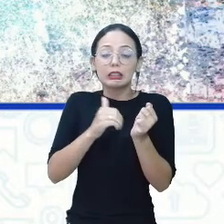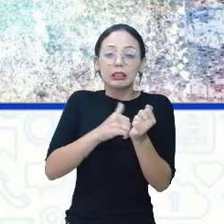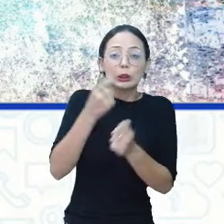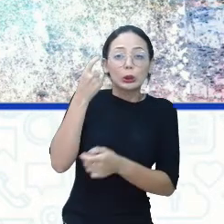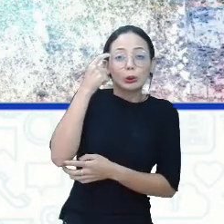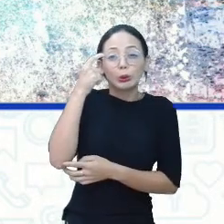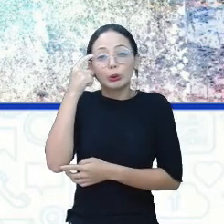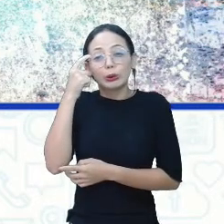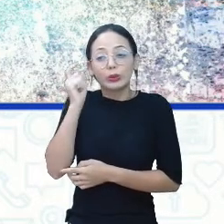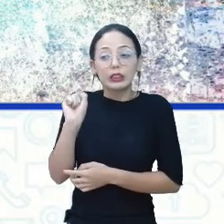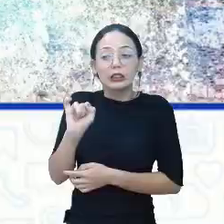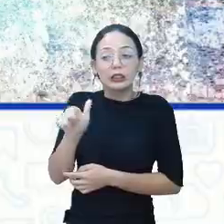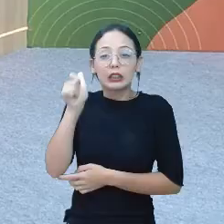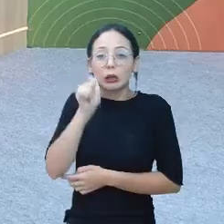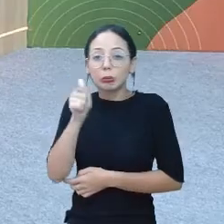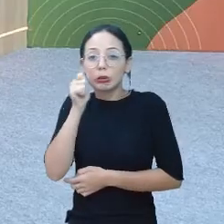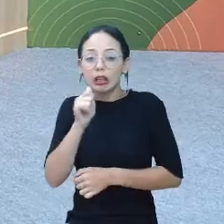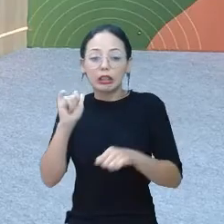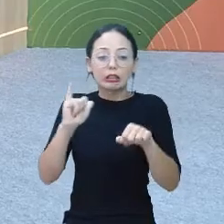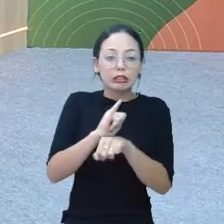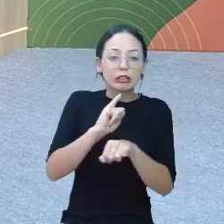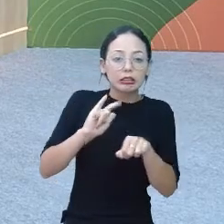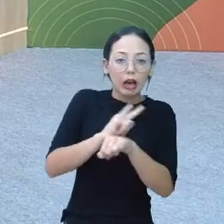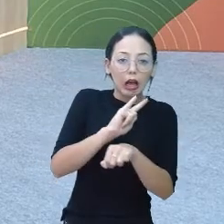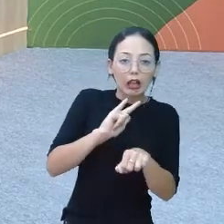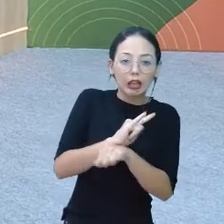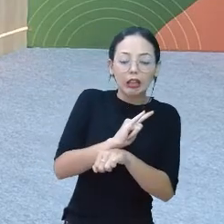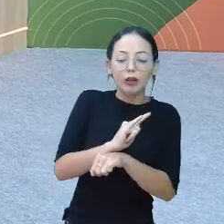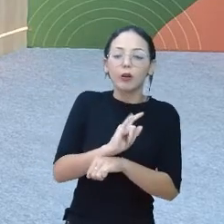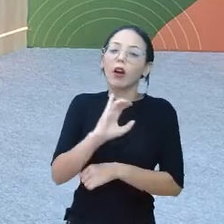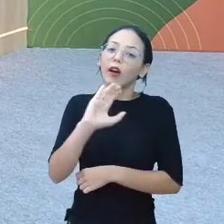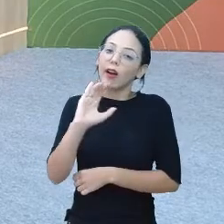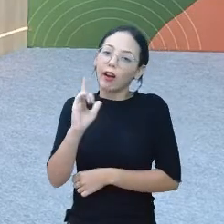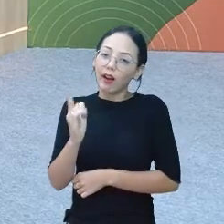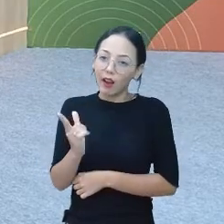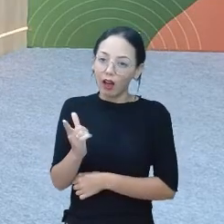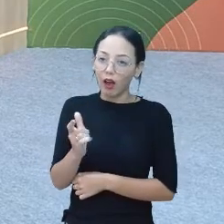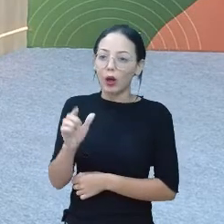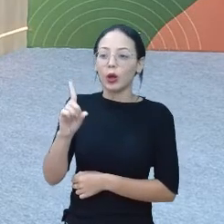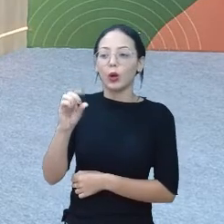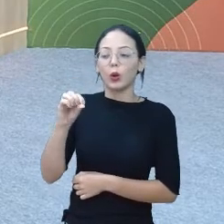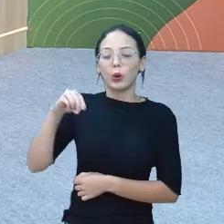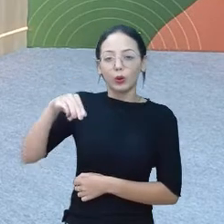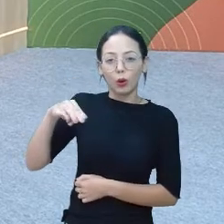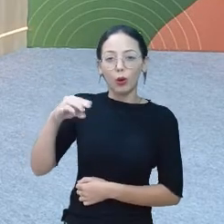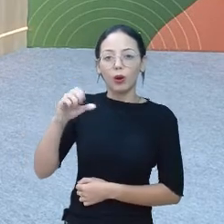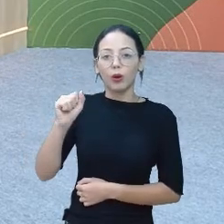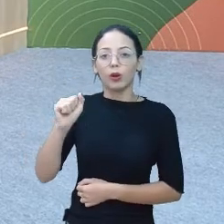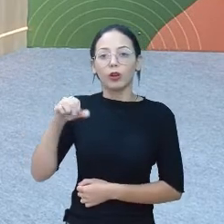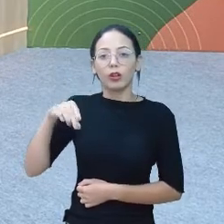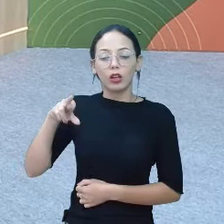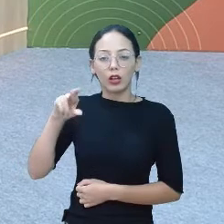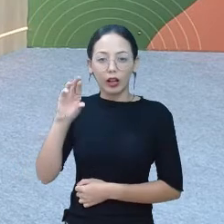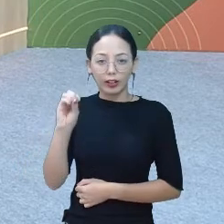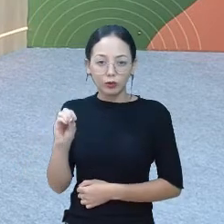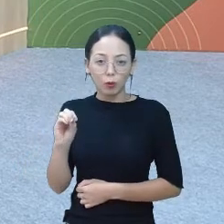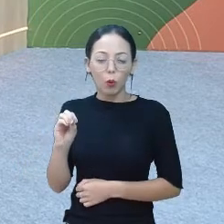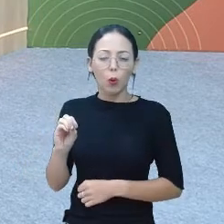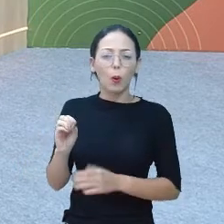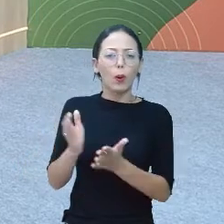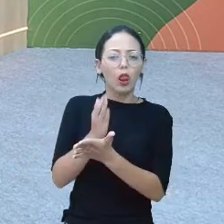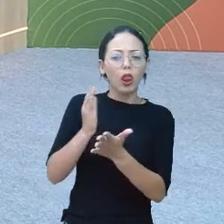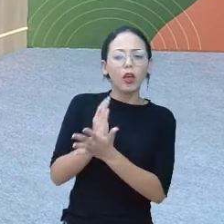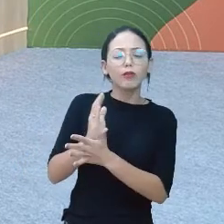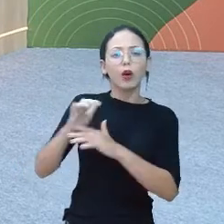Será que Capitu traiu Bentinho? Não traiu Bentinho? É claro que Dom Casmurro é muito mais, a obra é muito mais reflexiva e tem